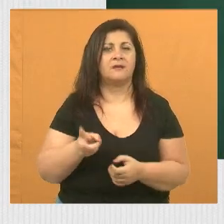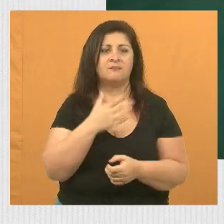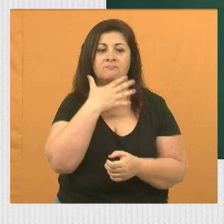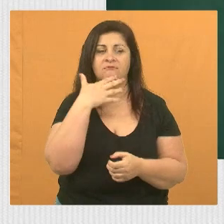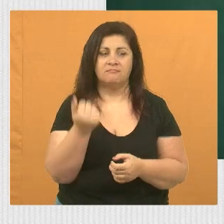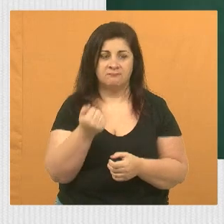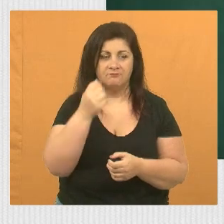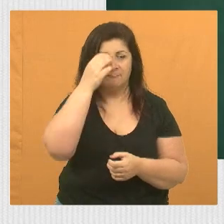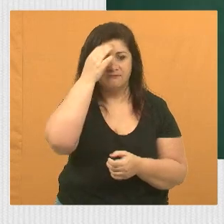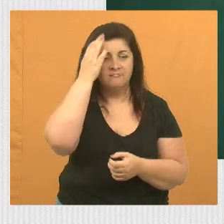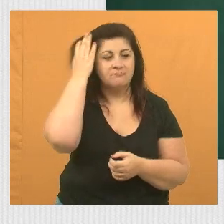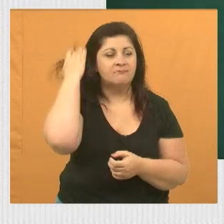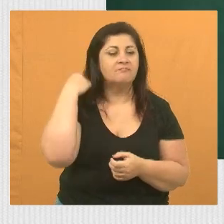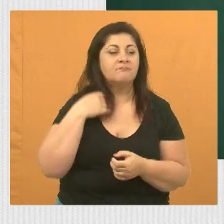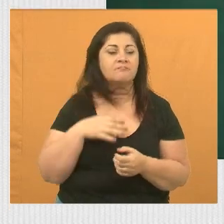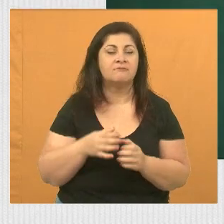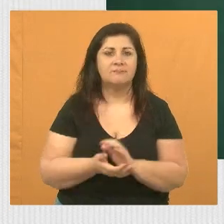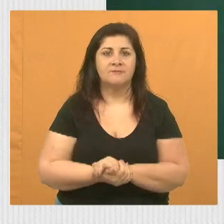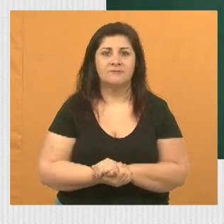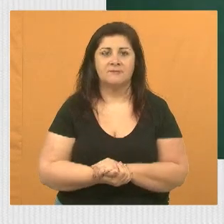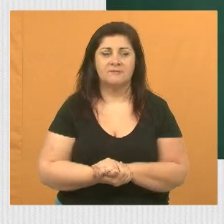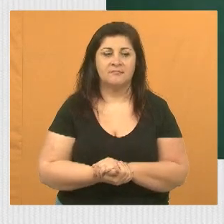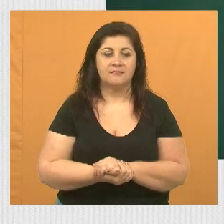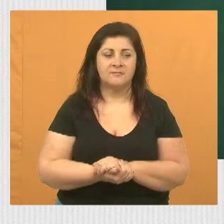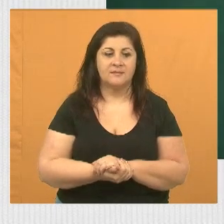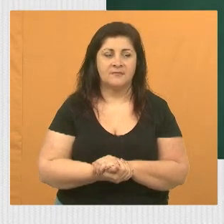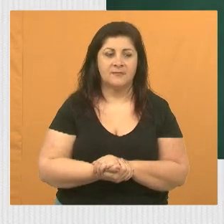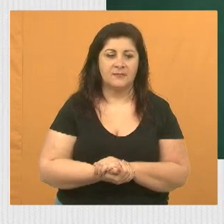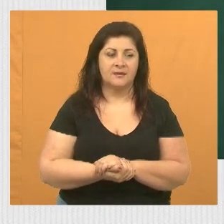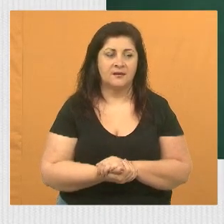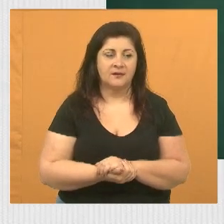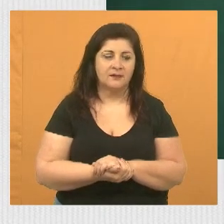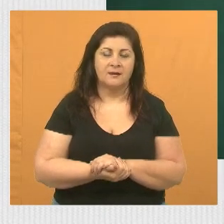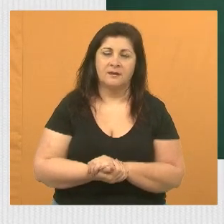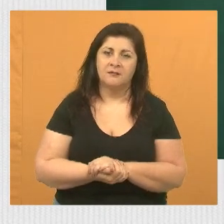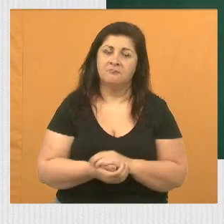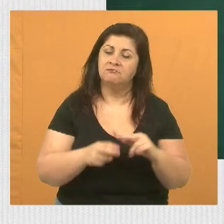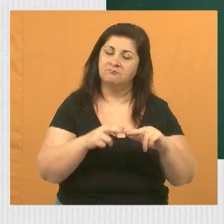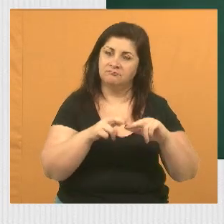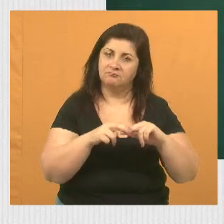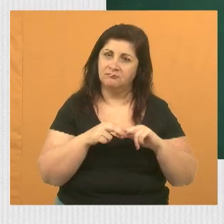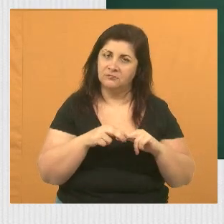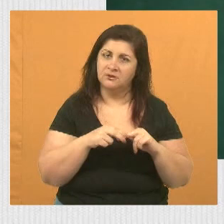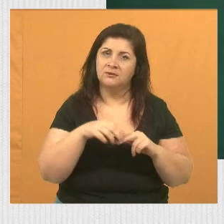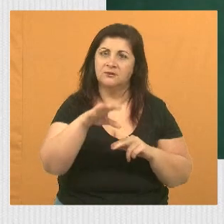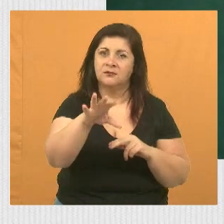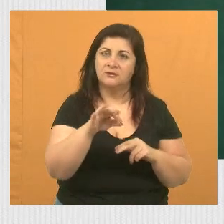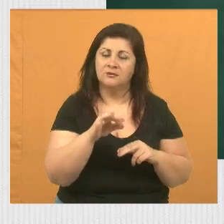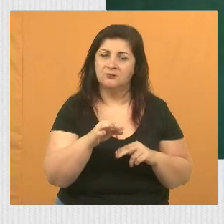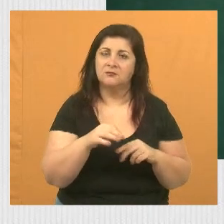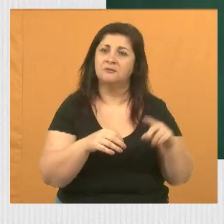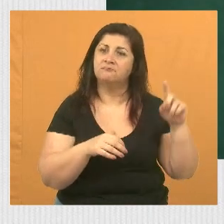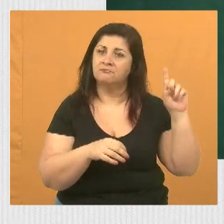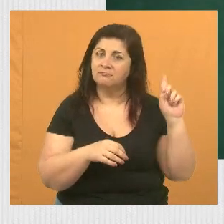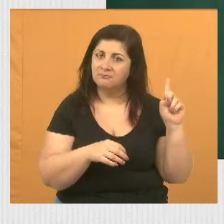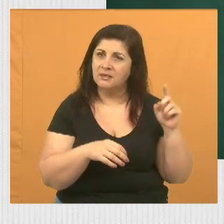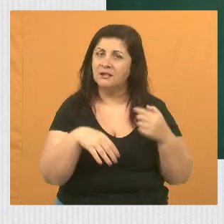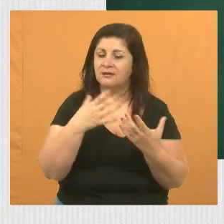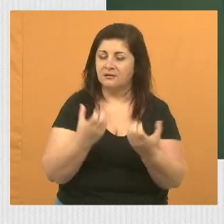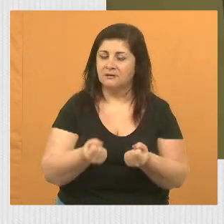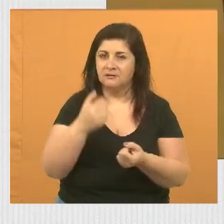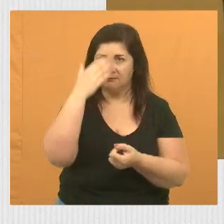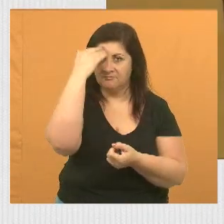uma característica muito forte nela e foi um dos motivos que nós escolhemos a Wandinha para ser